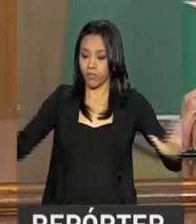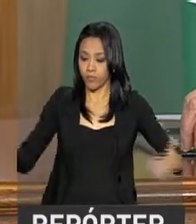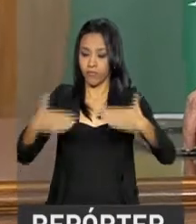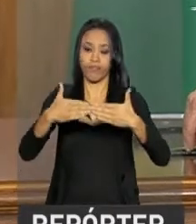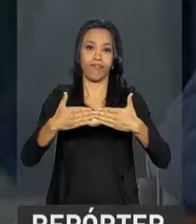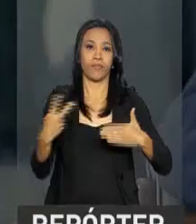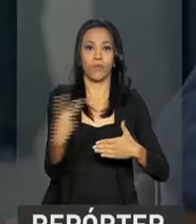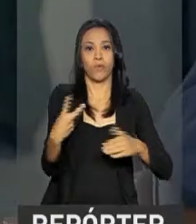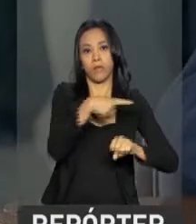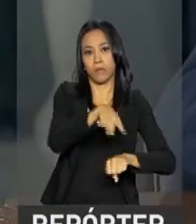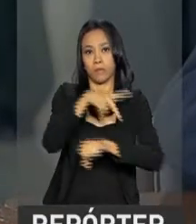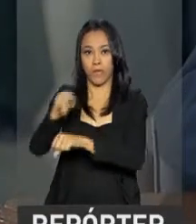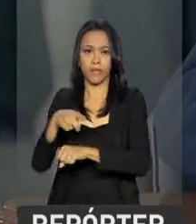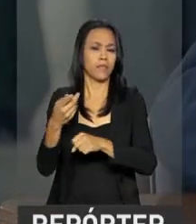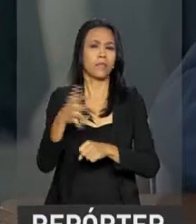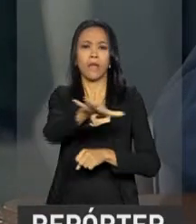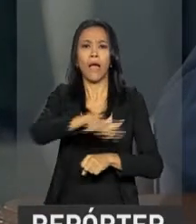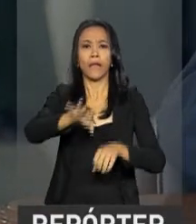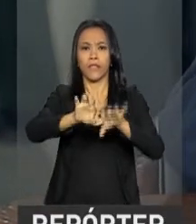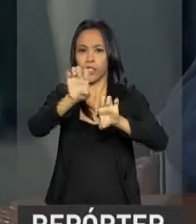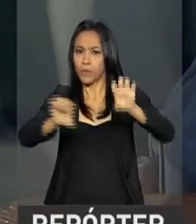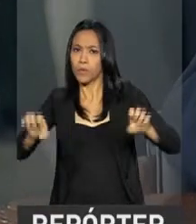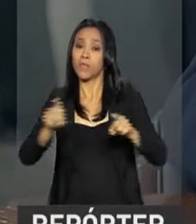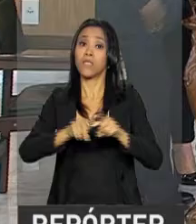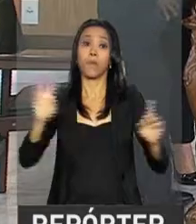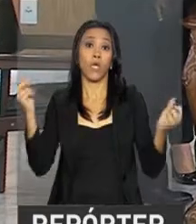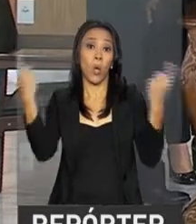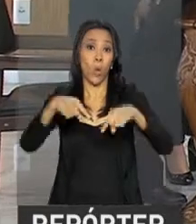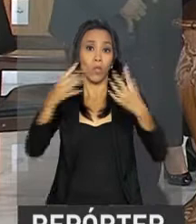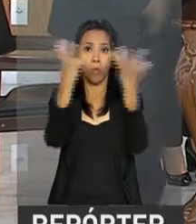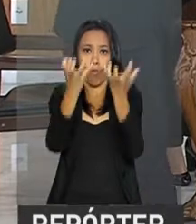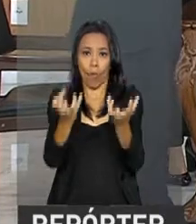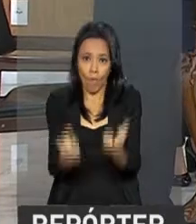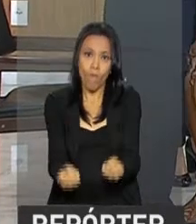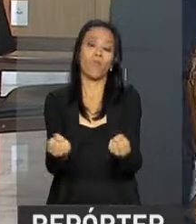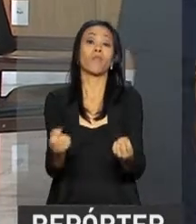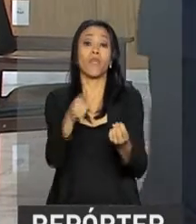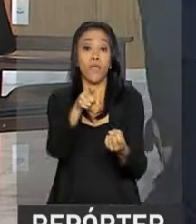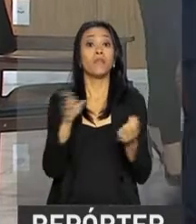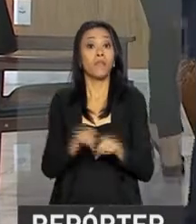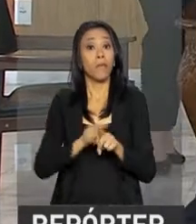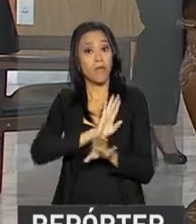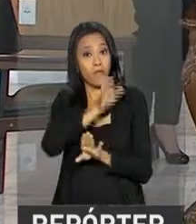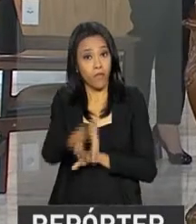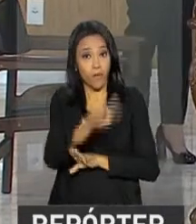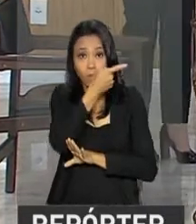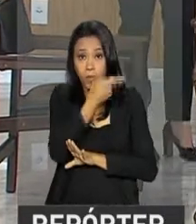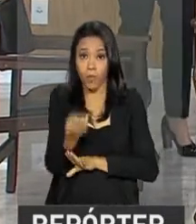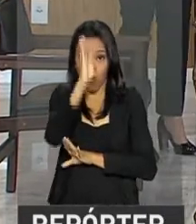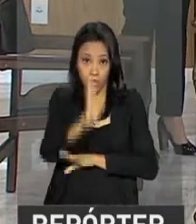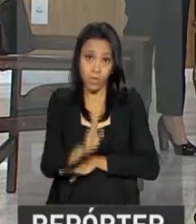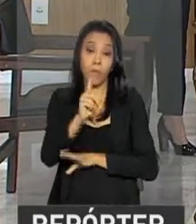nas áreas de infraestrutura e combate à seca grande e veio a brasília também para participar da reunião de cúpula